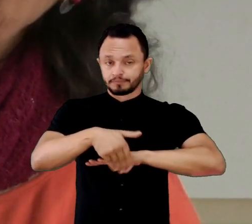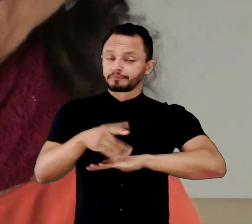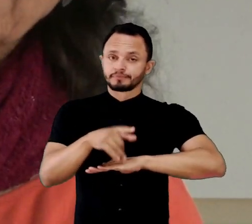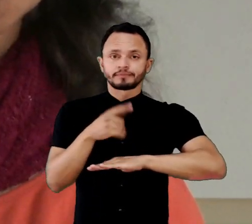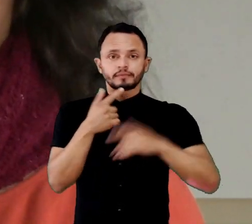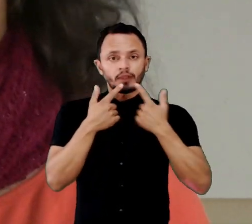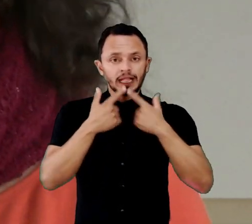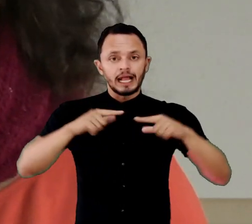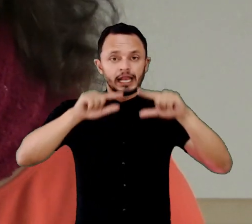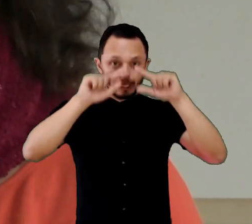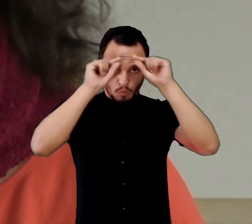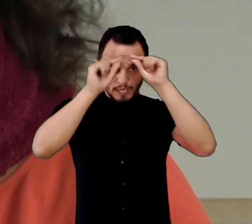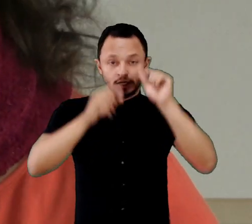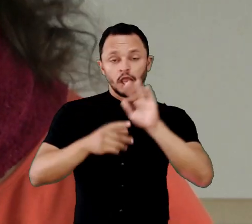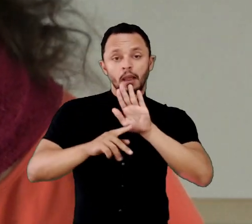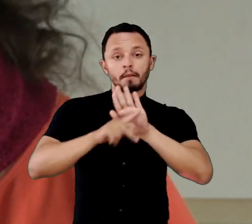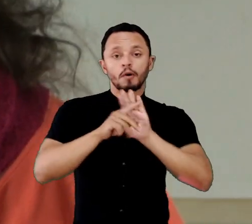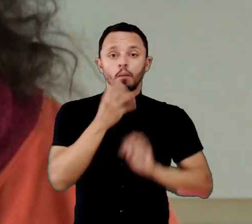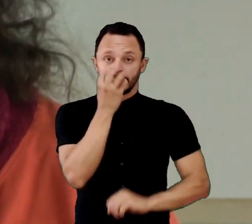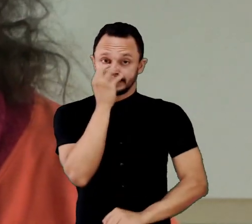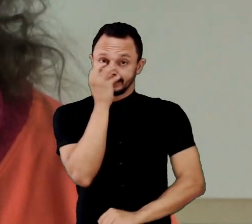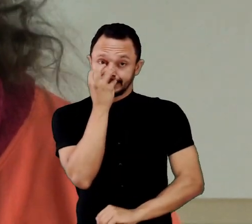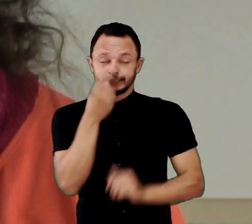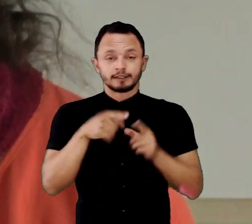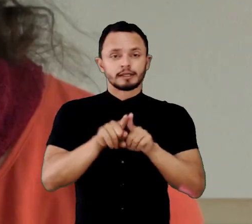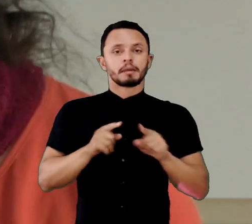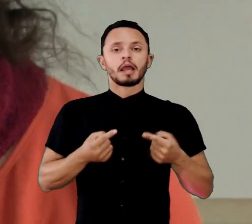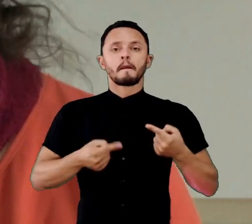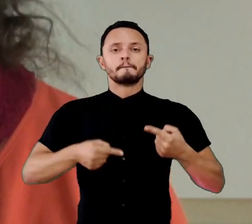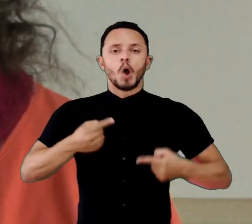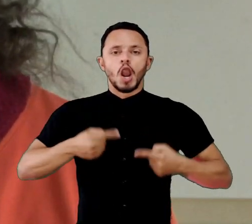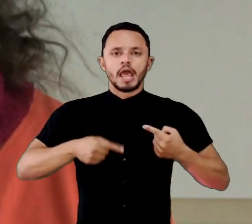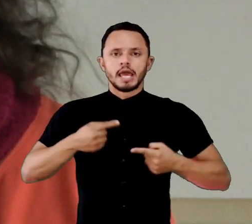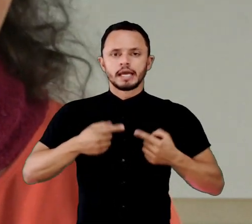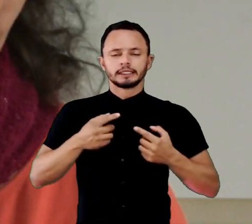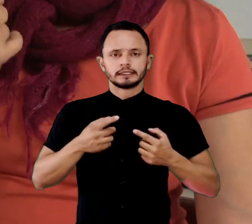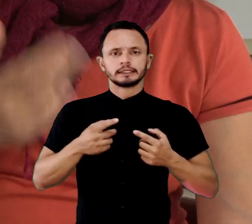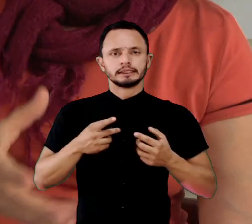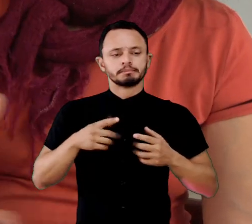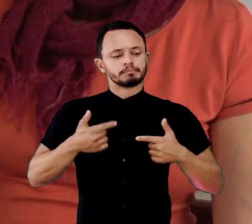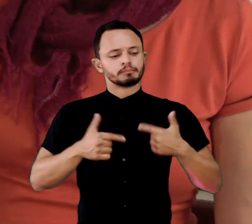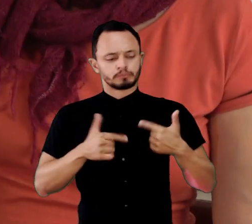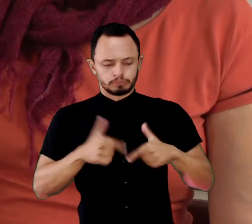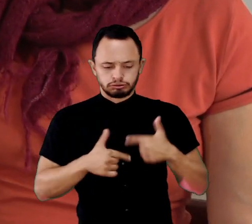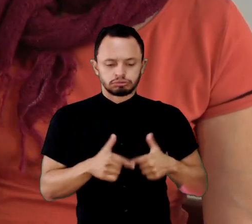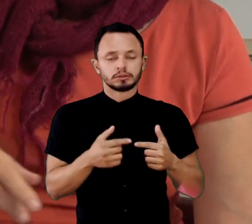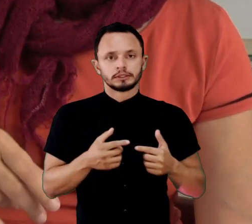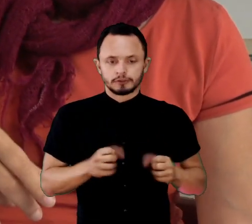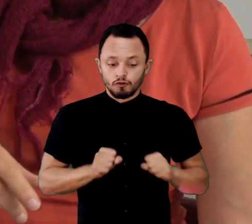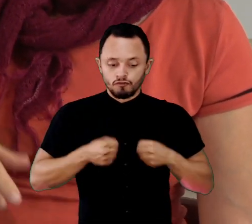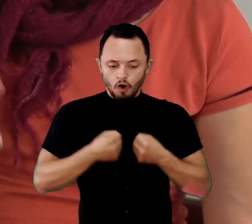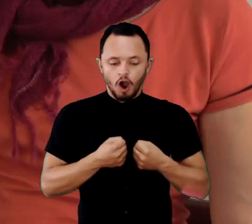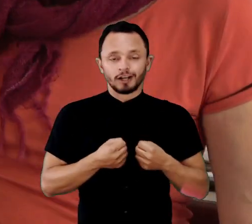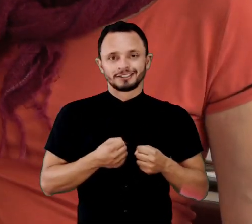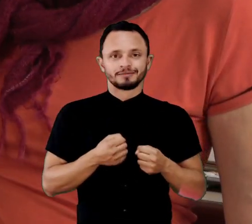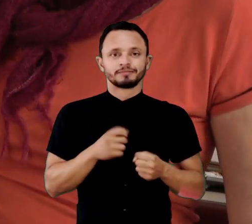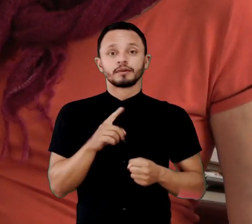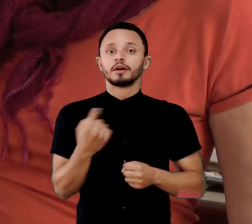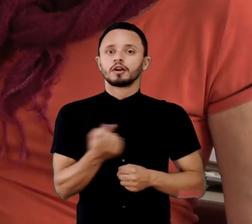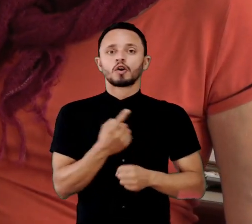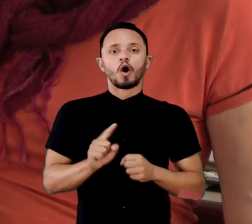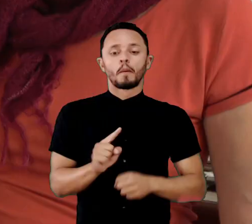Então com a linguagem circense, com uma conotação política muito forte, né? E o nosso primeiro espetáculo se